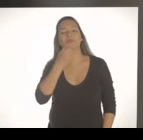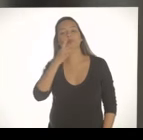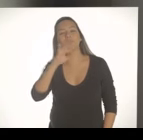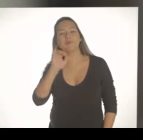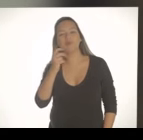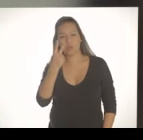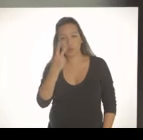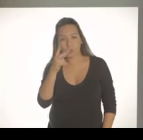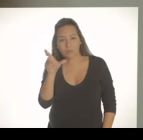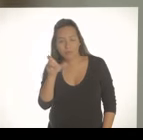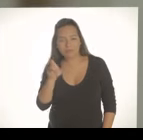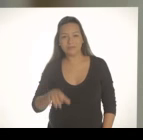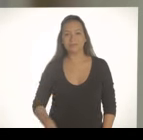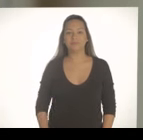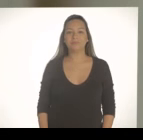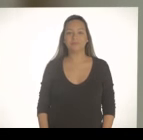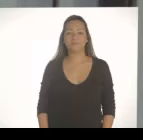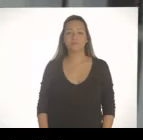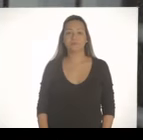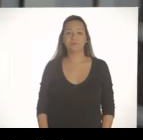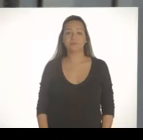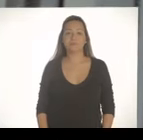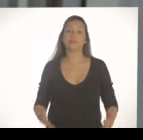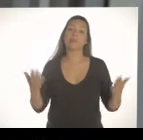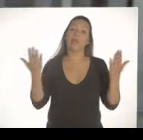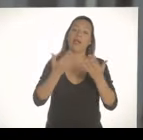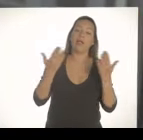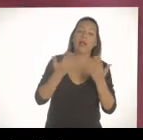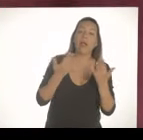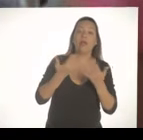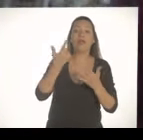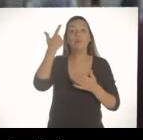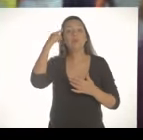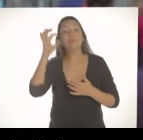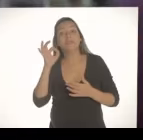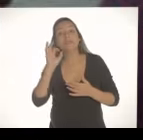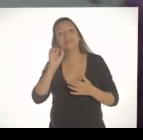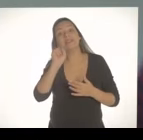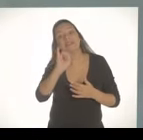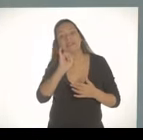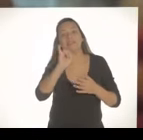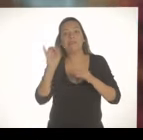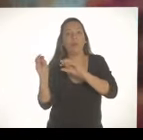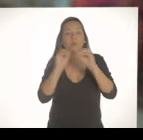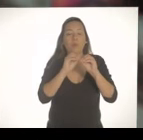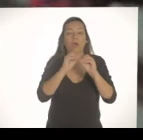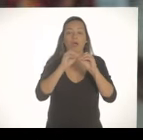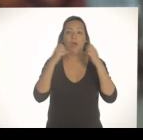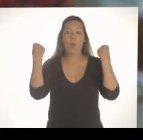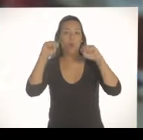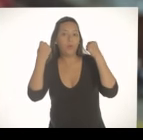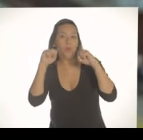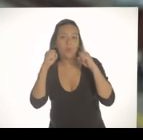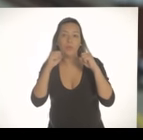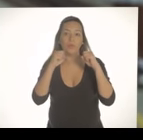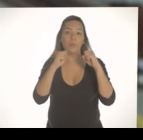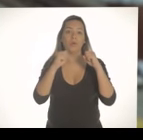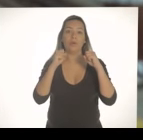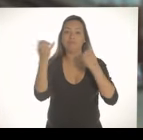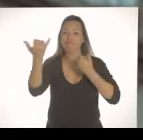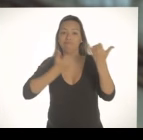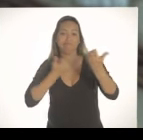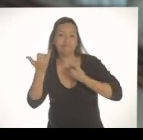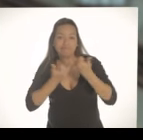Bom dia, meu amor. 2, por favor. Essa é a nova etapa. Agora eu não sei se vai sair daqui, se a gente vai ter que sair correndo pra pegar a trilha do outro lado, porque não tem